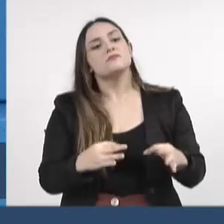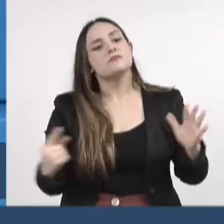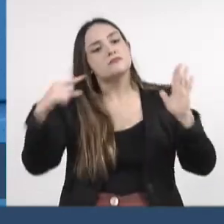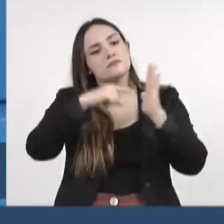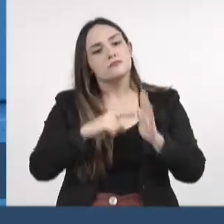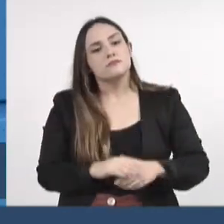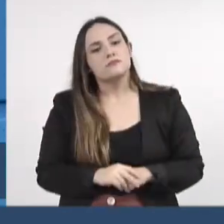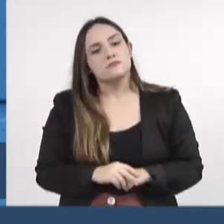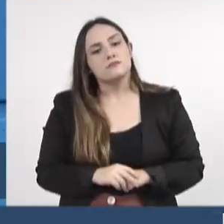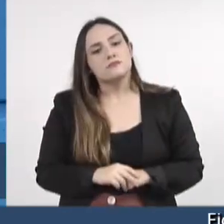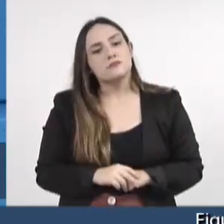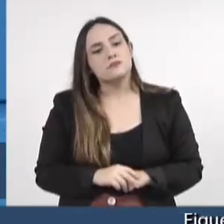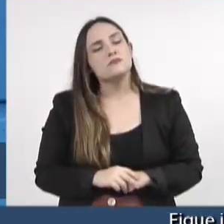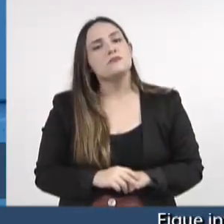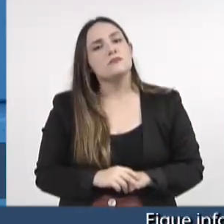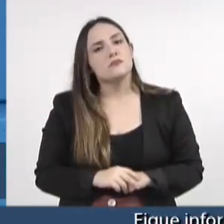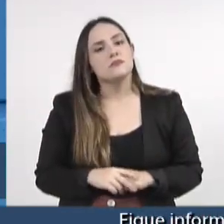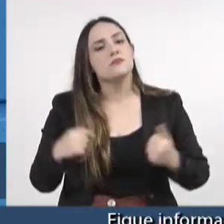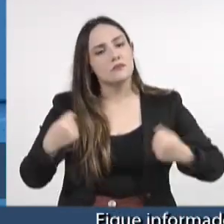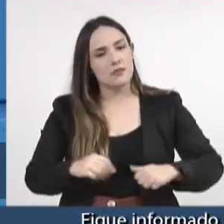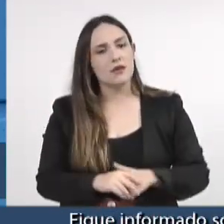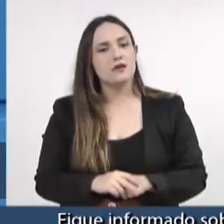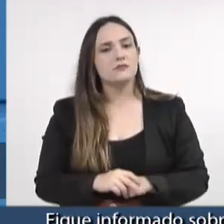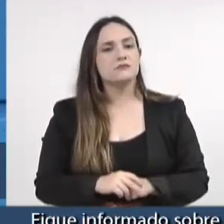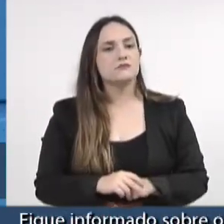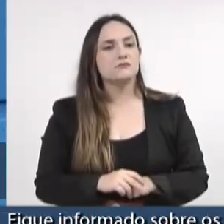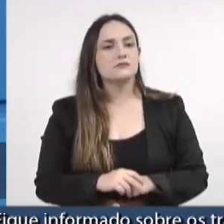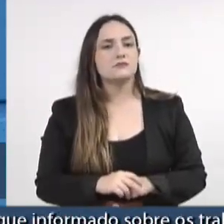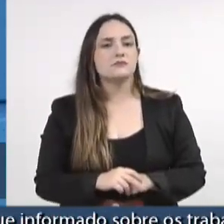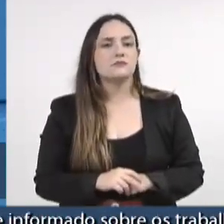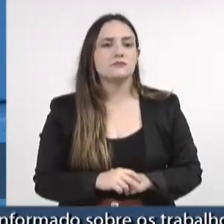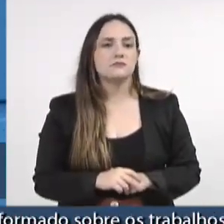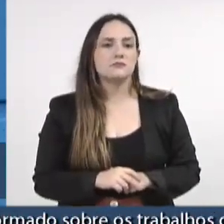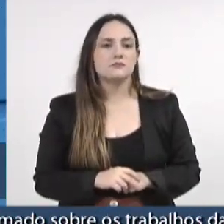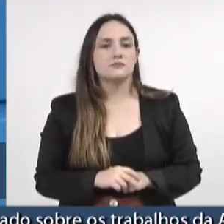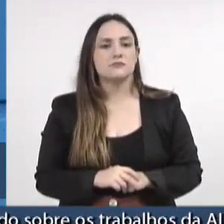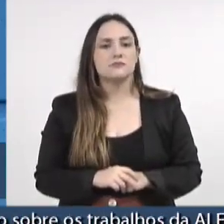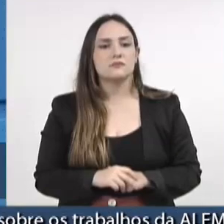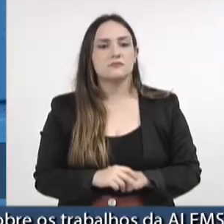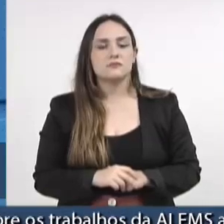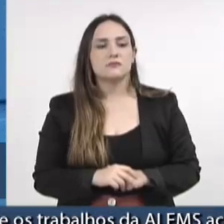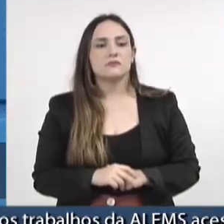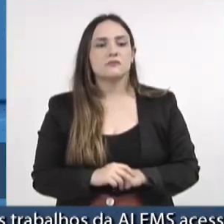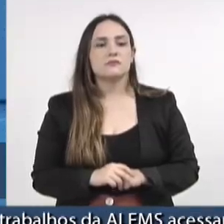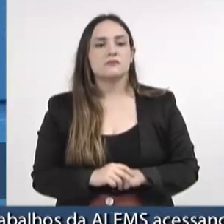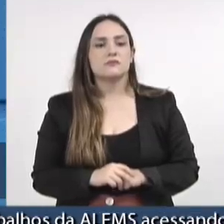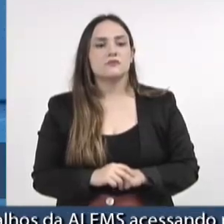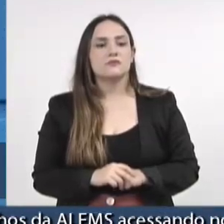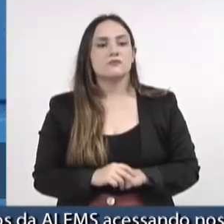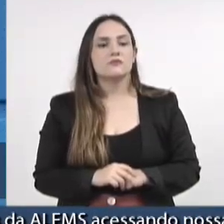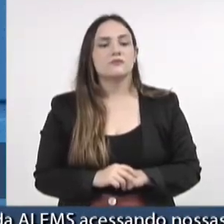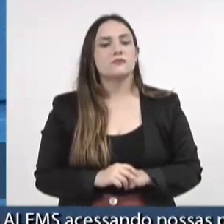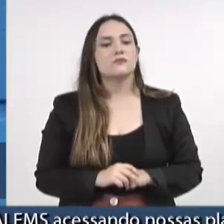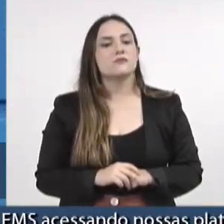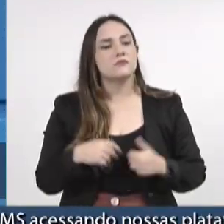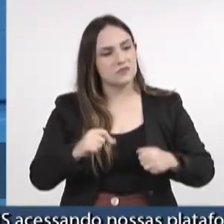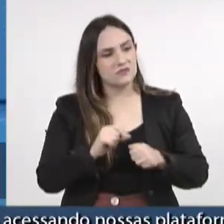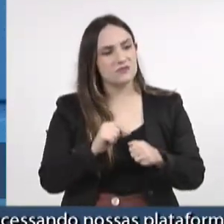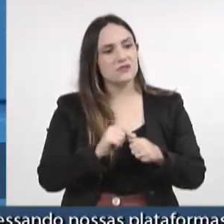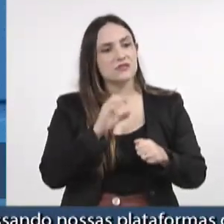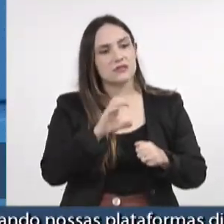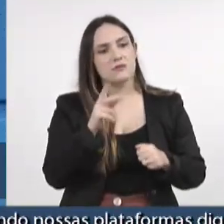ser permitido. Se o presidente Lula, como disse o Zeca do PT, não concorda com a agressão, não concorda com a